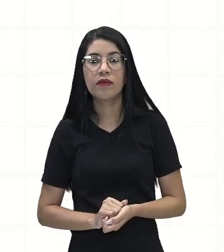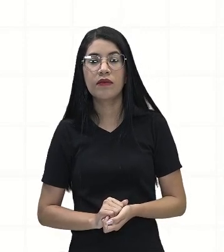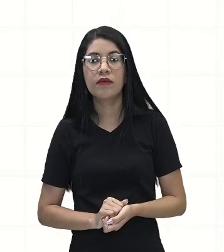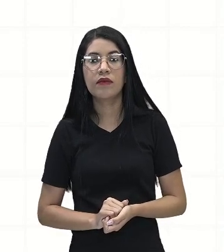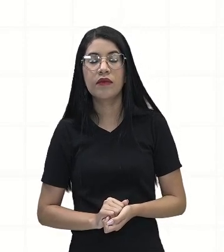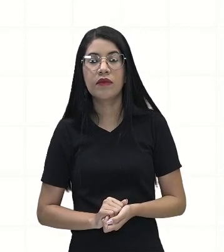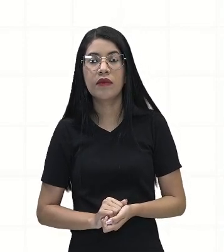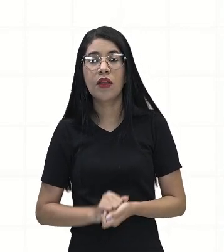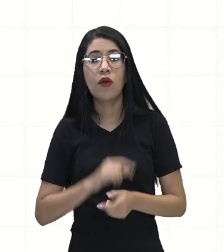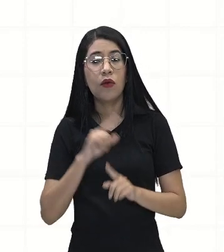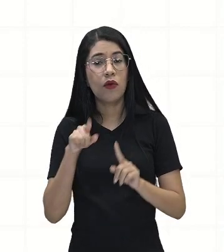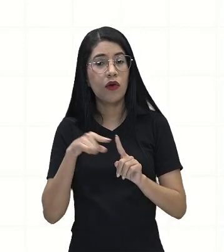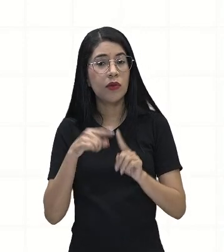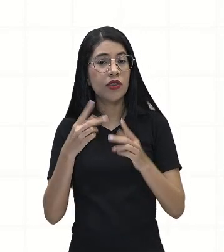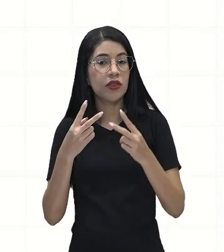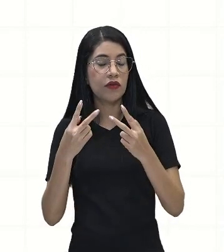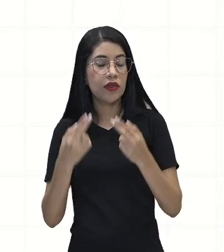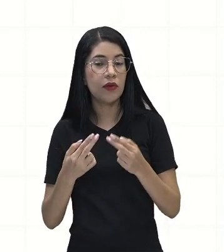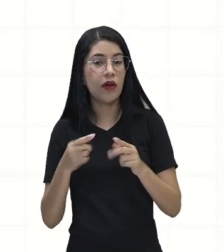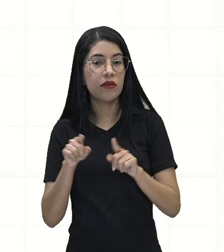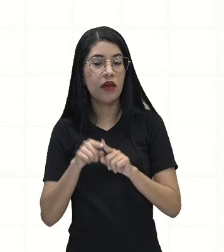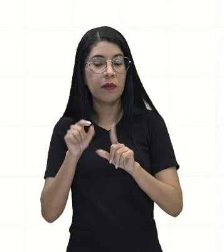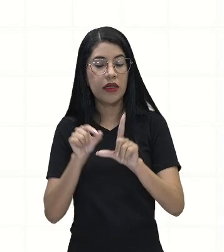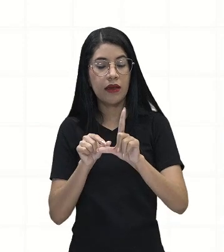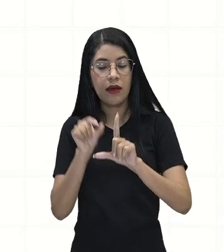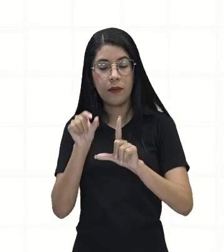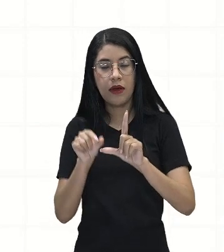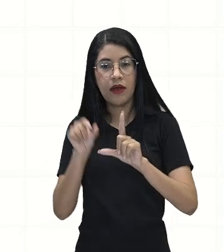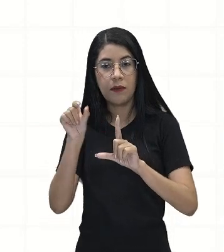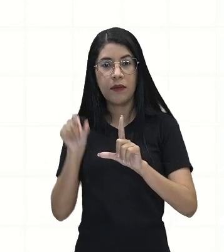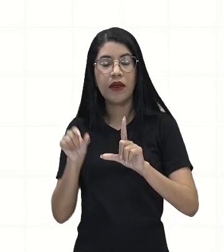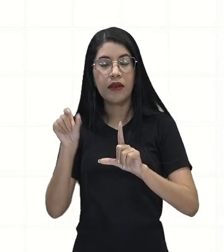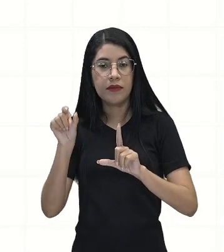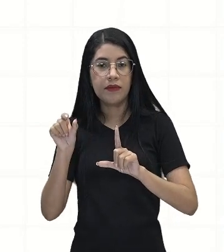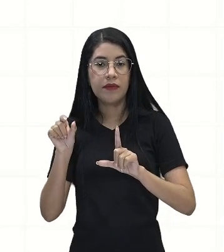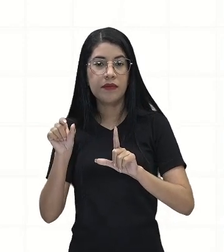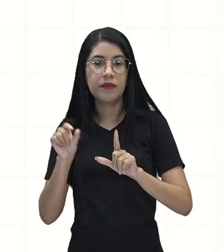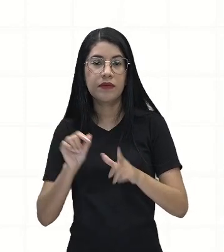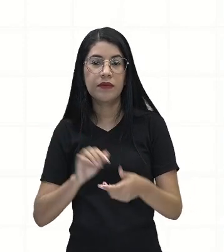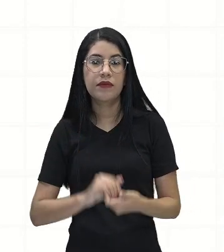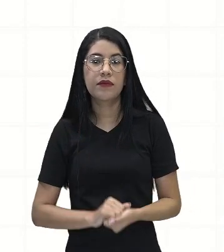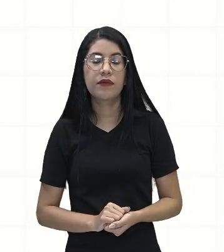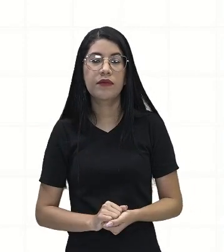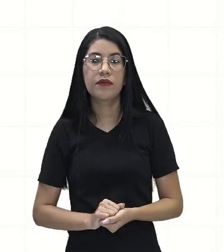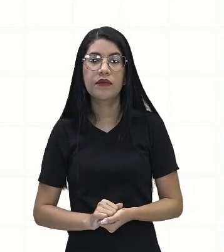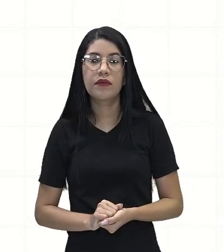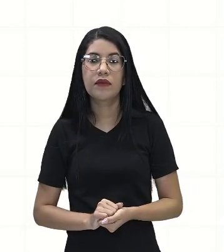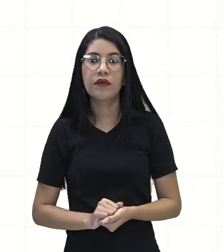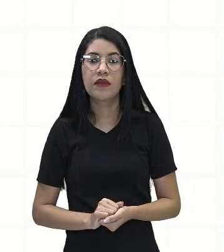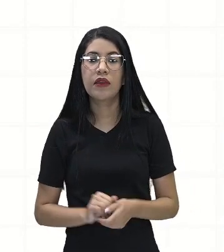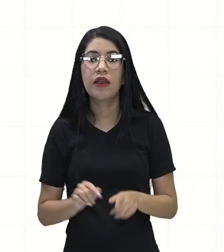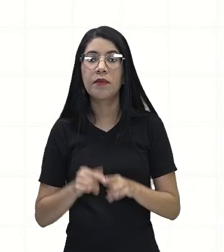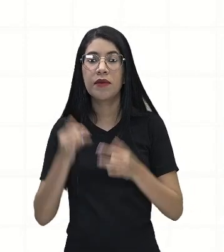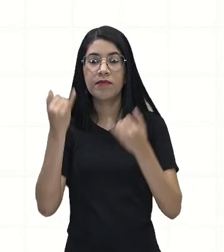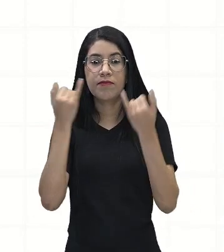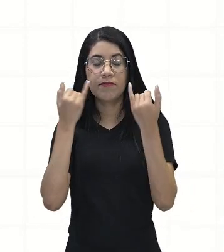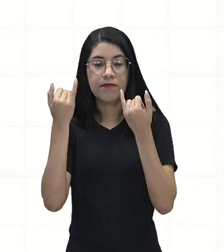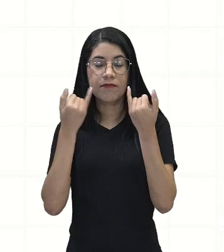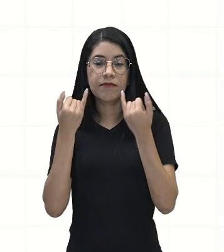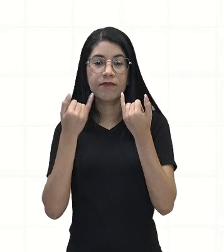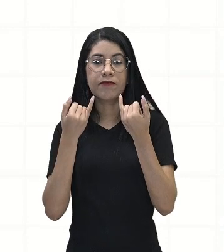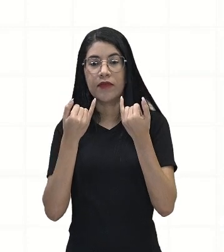mesma função dos gráficos em colunas, com os dados na posição horizontal e as informações e